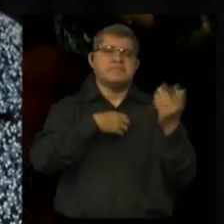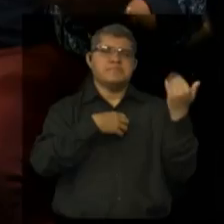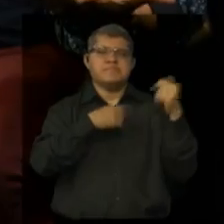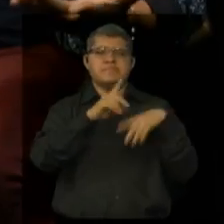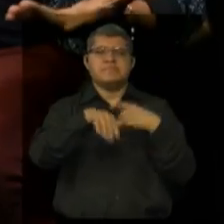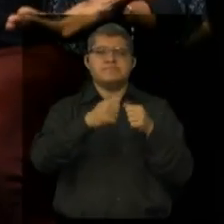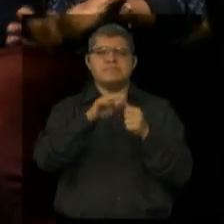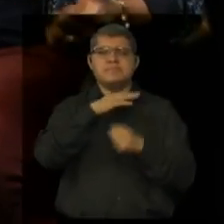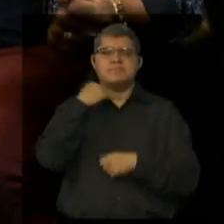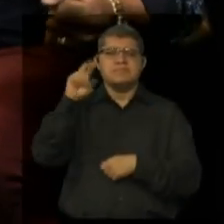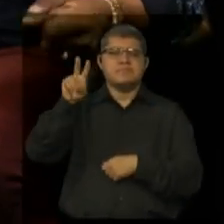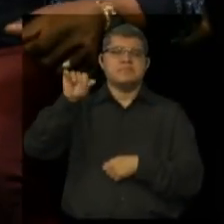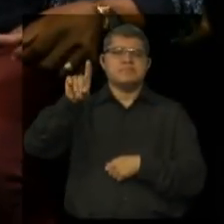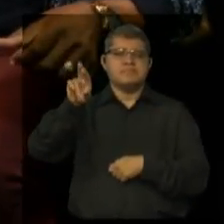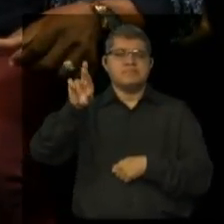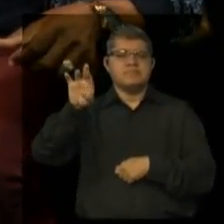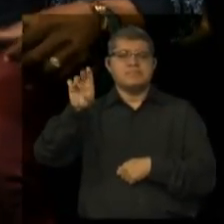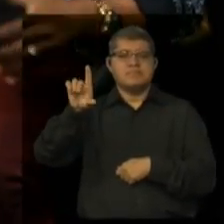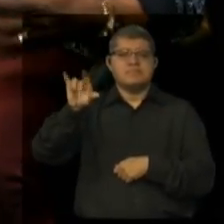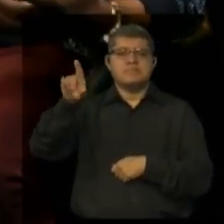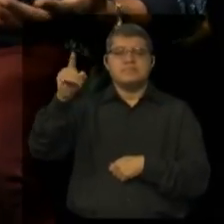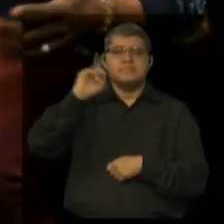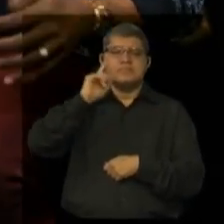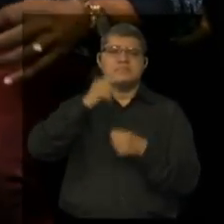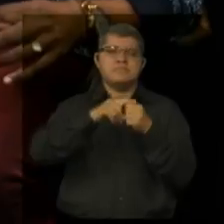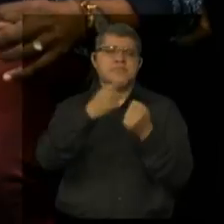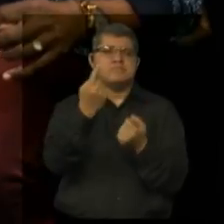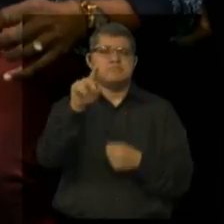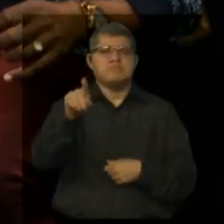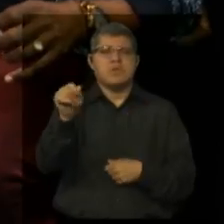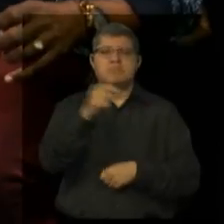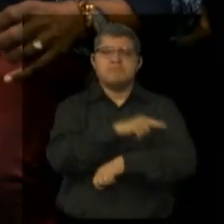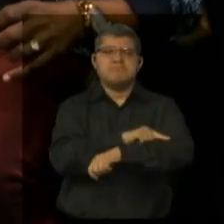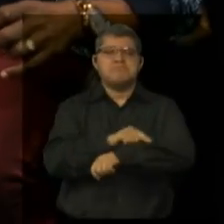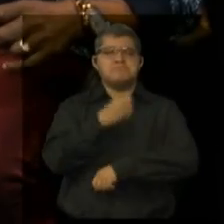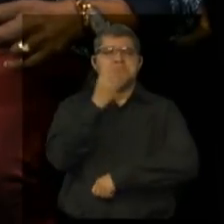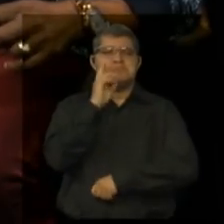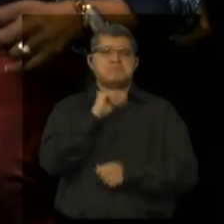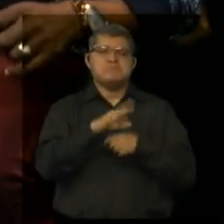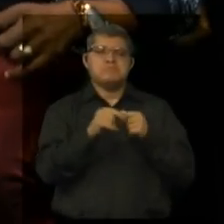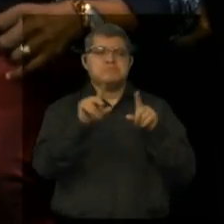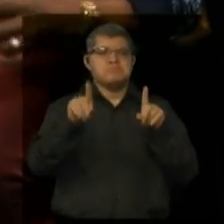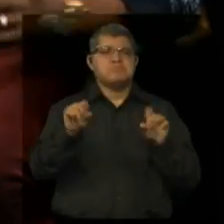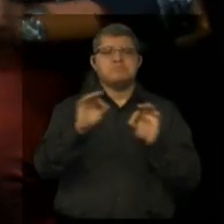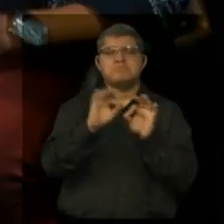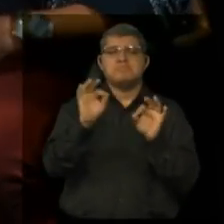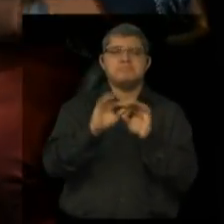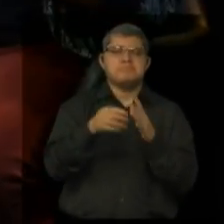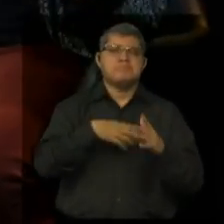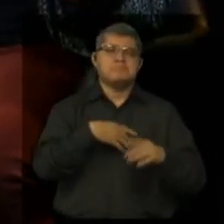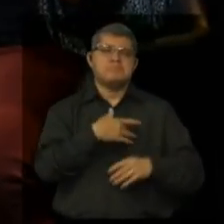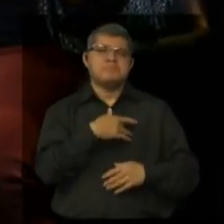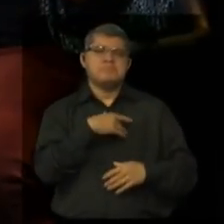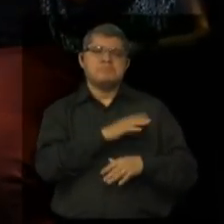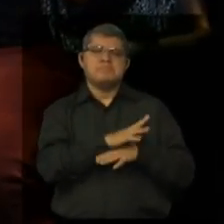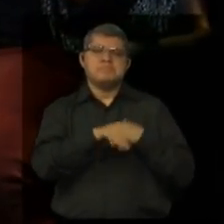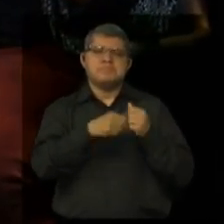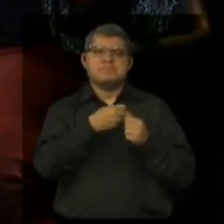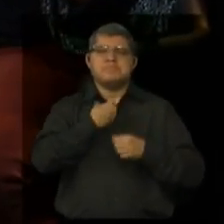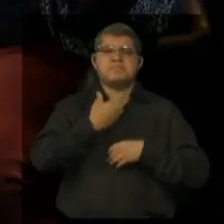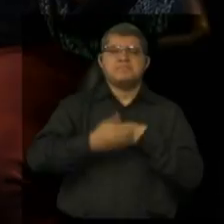Depois ele faleceu, que era uma alma muito generosa, muito, né? Um ser humano. Sensibilidade. Ele fez